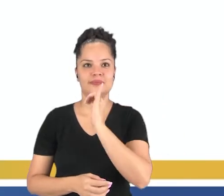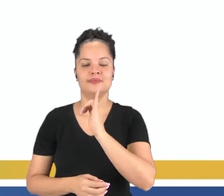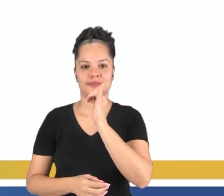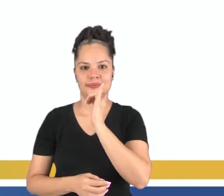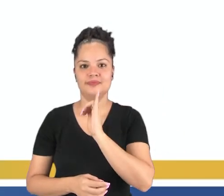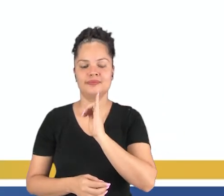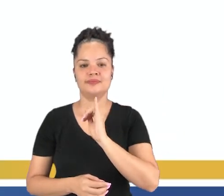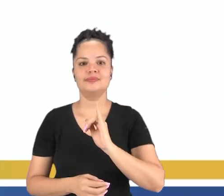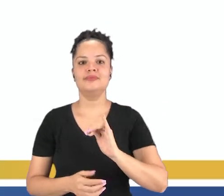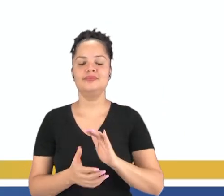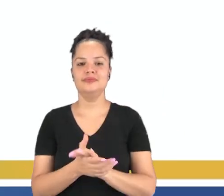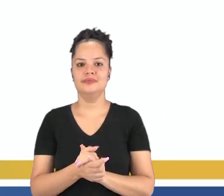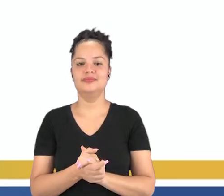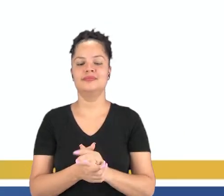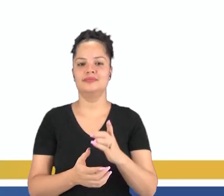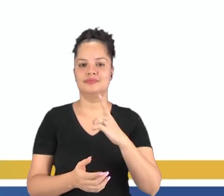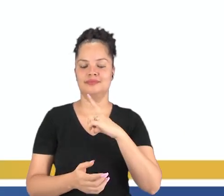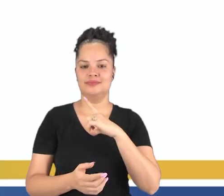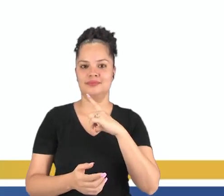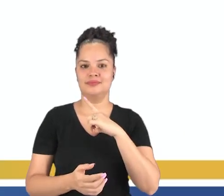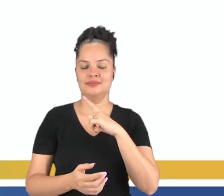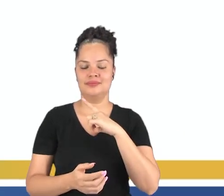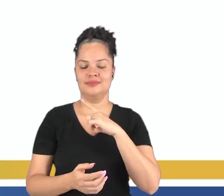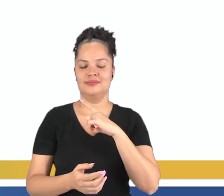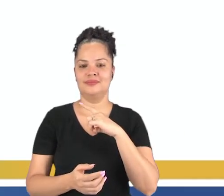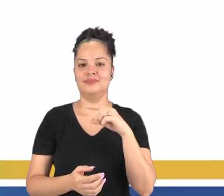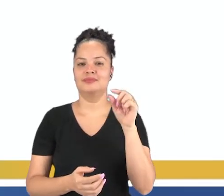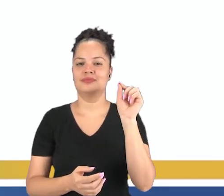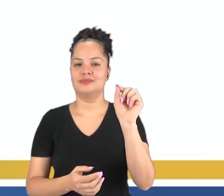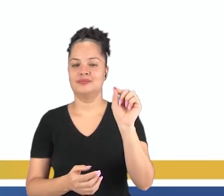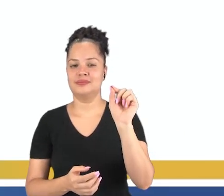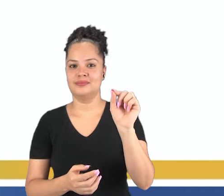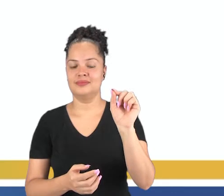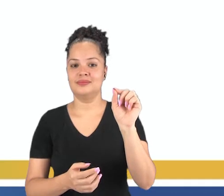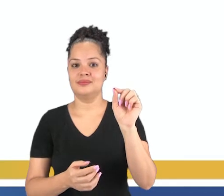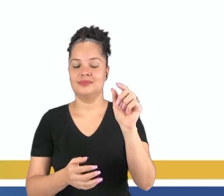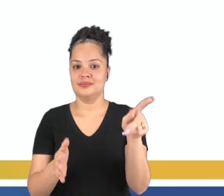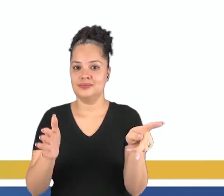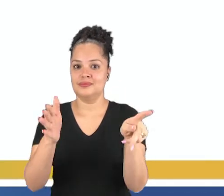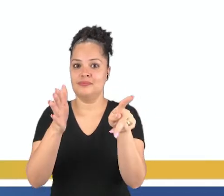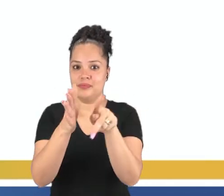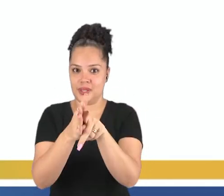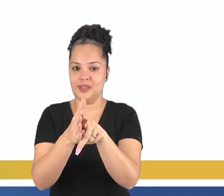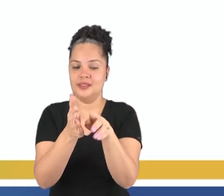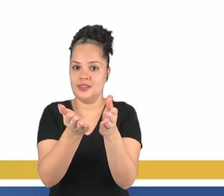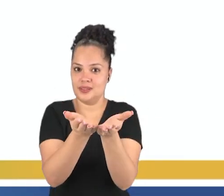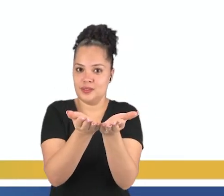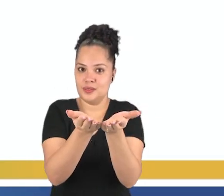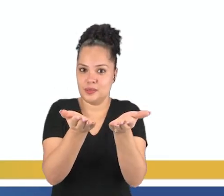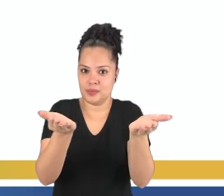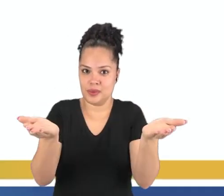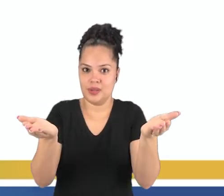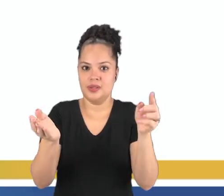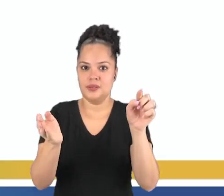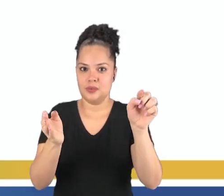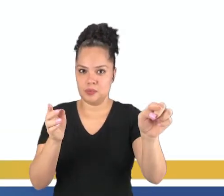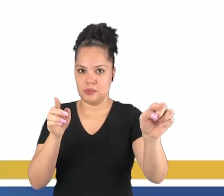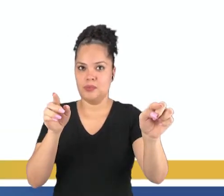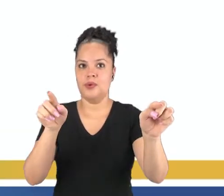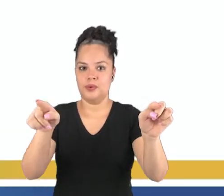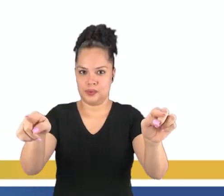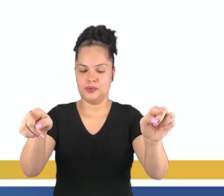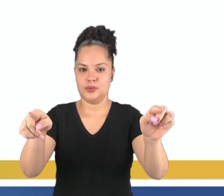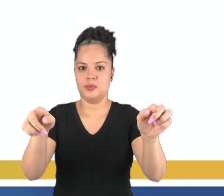classificação nós chamamos de retas coincidentes. Pertencem ao mesmo plano e possuem todos os pontos em comum.